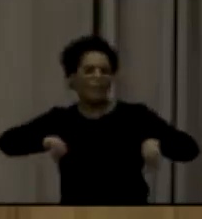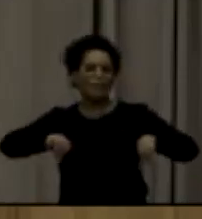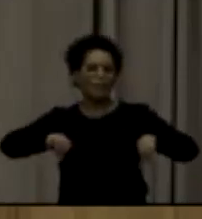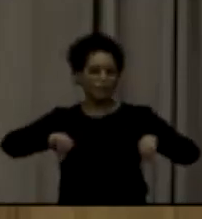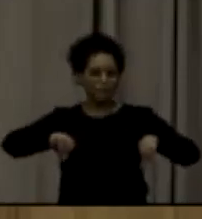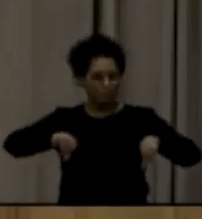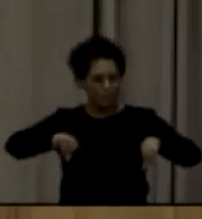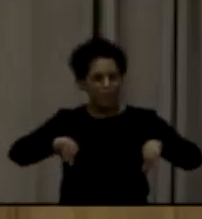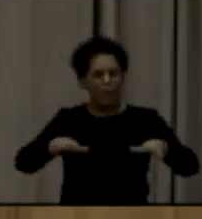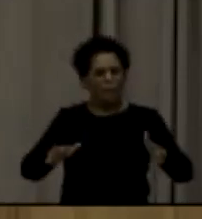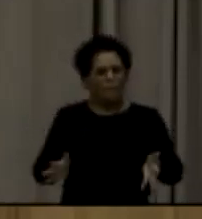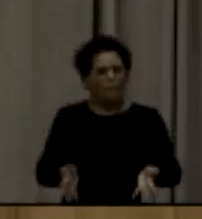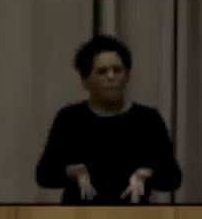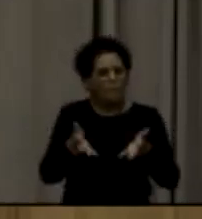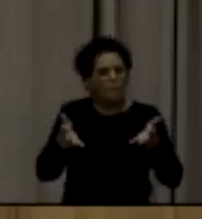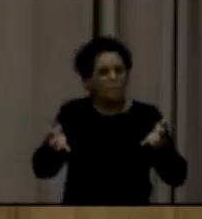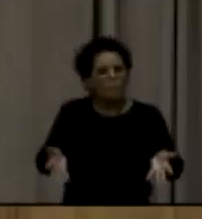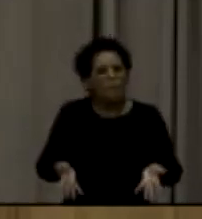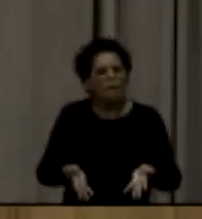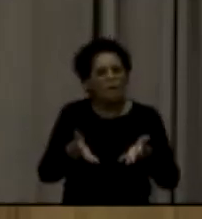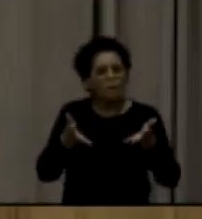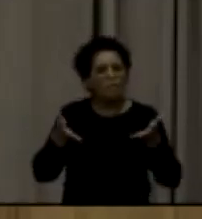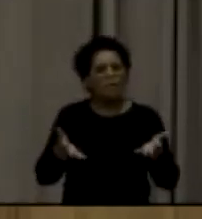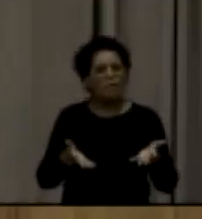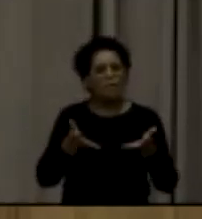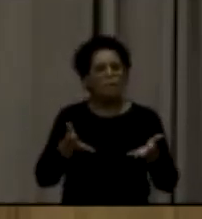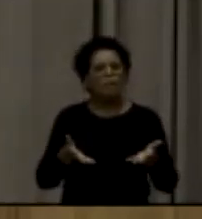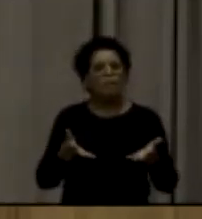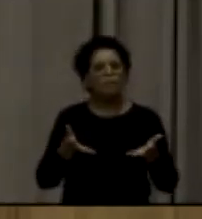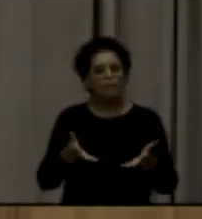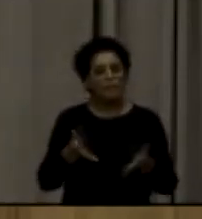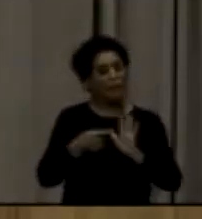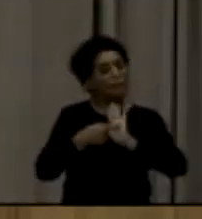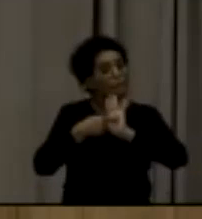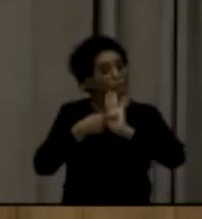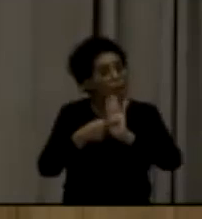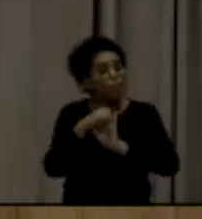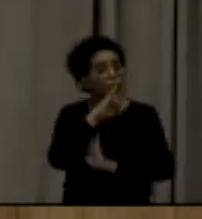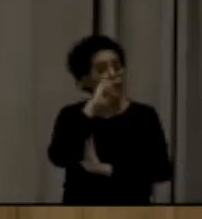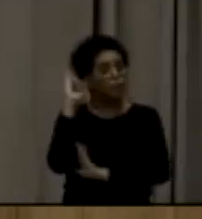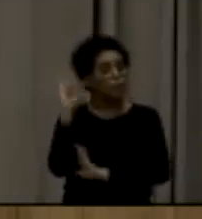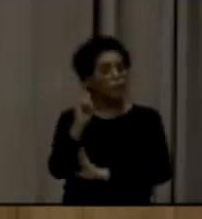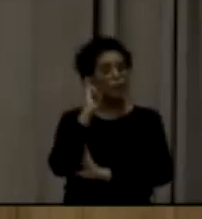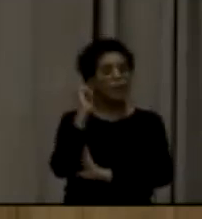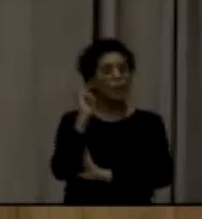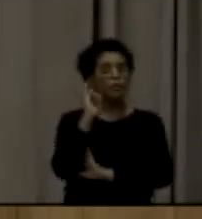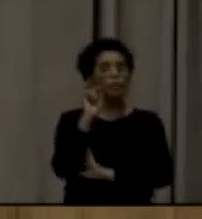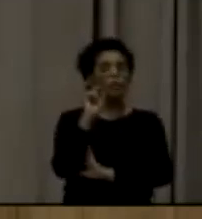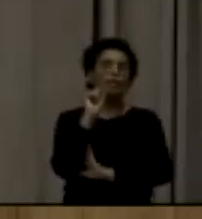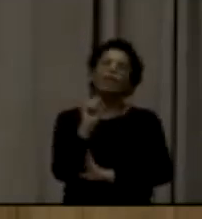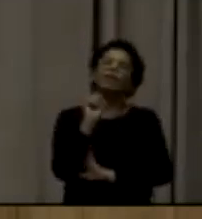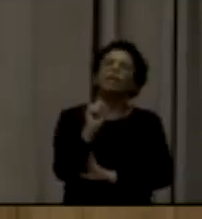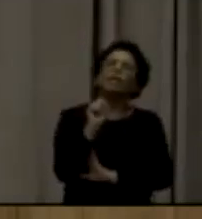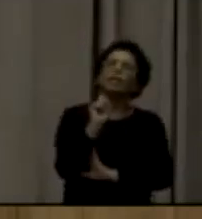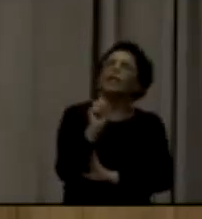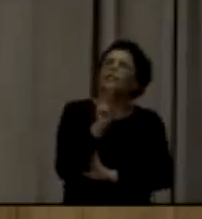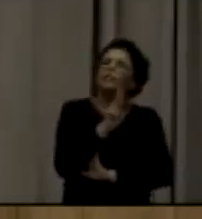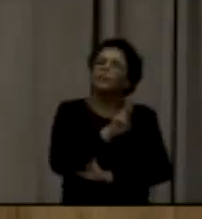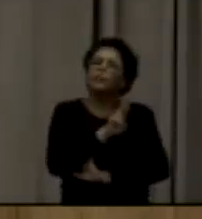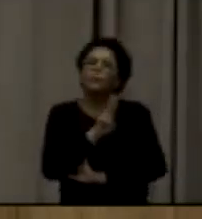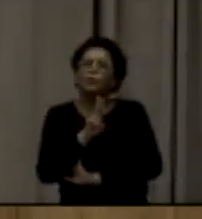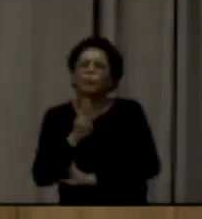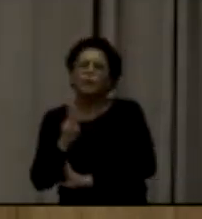niilista, mobiliza, isso é importante, parece, os chamados, entre aspas,